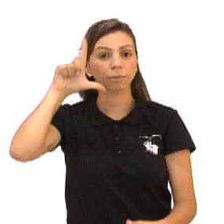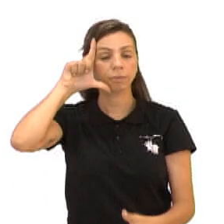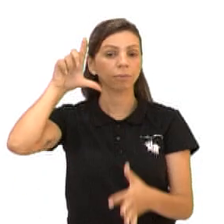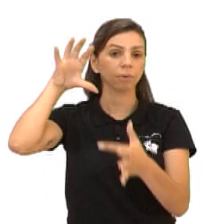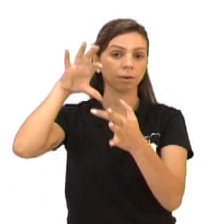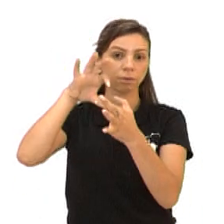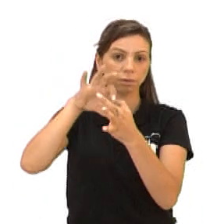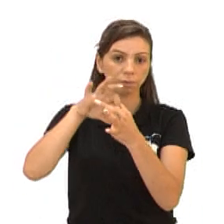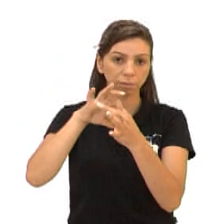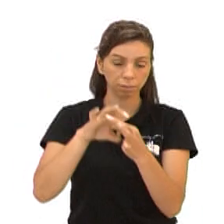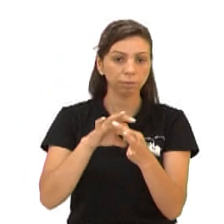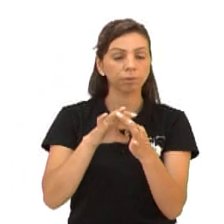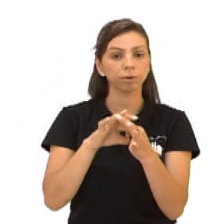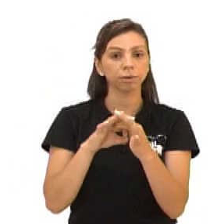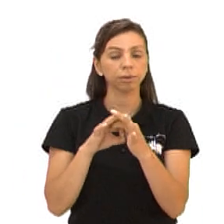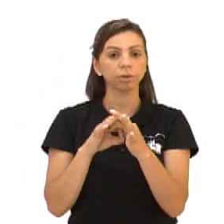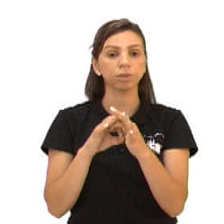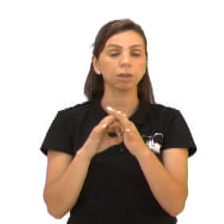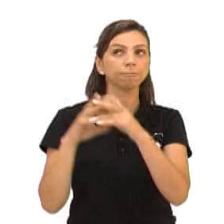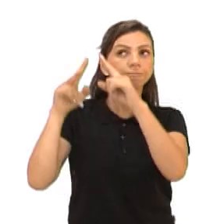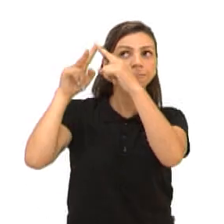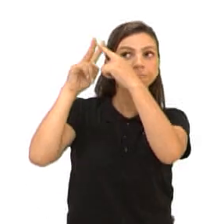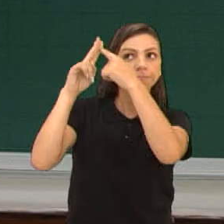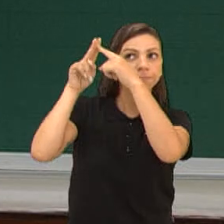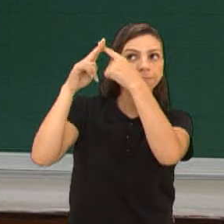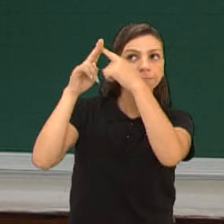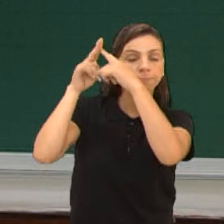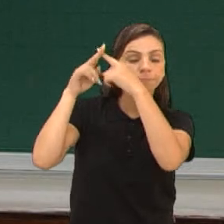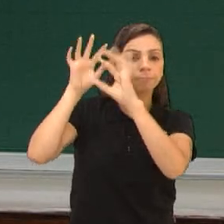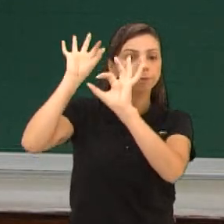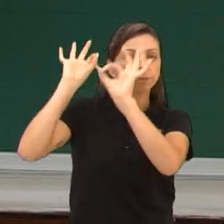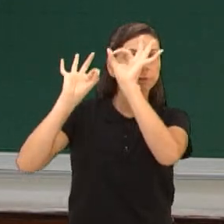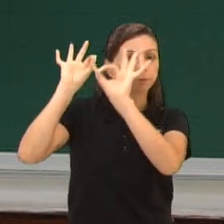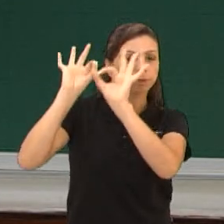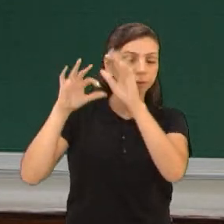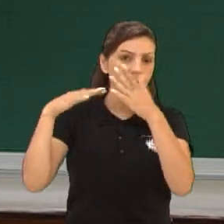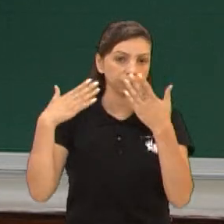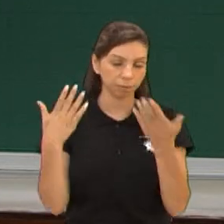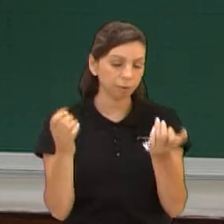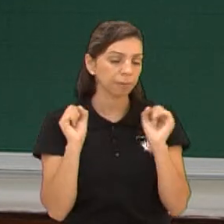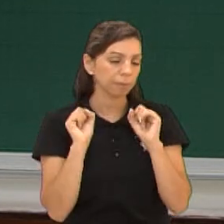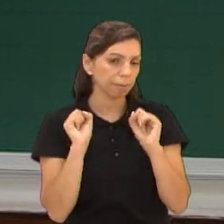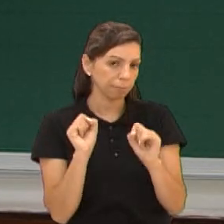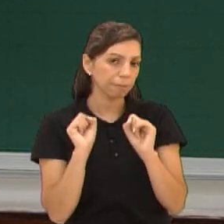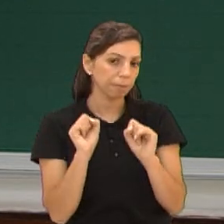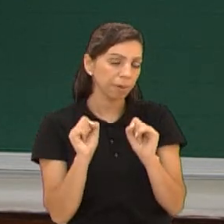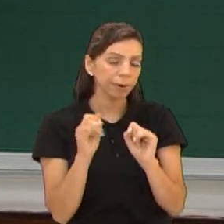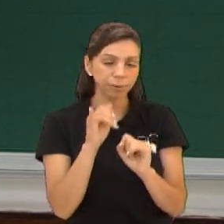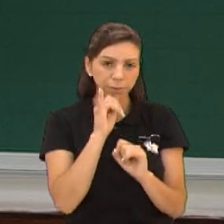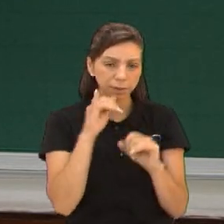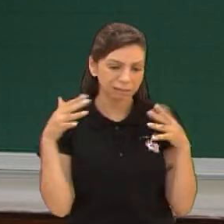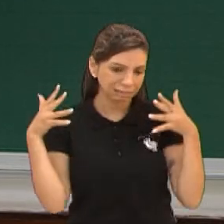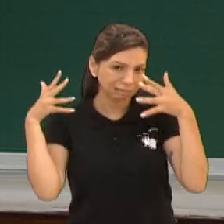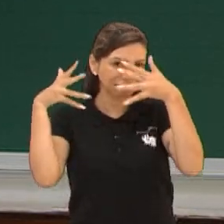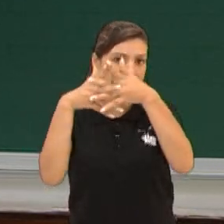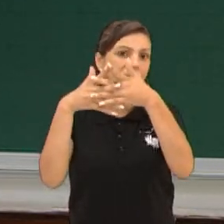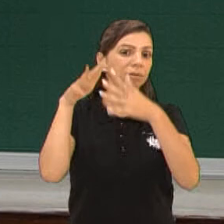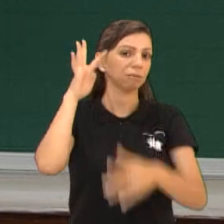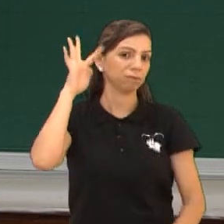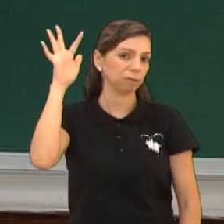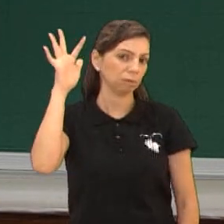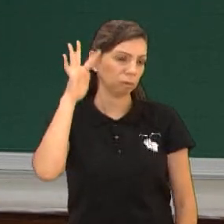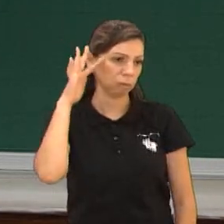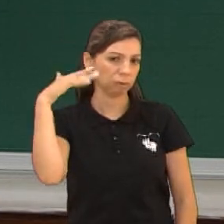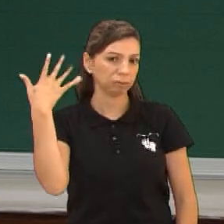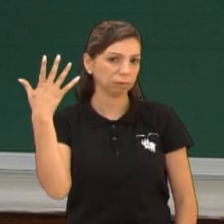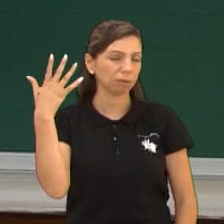é uma ferramenta de correção do pensamento a gente pode devagar né muitas vezes se confunde filosofia